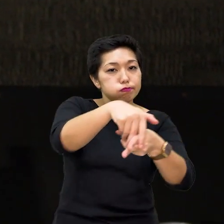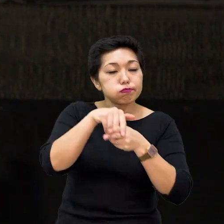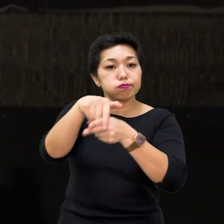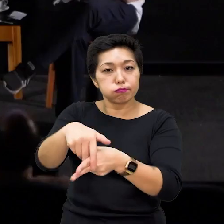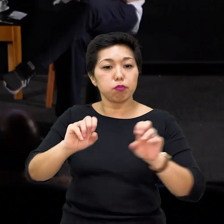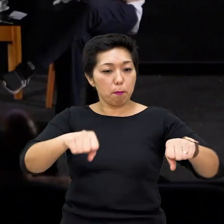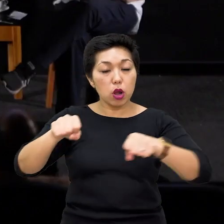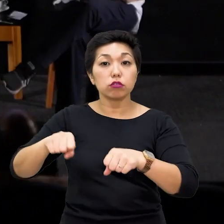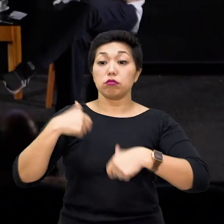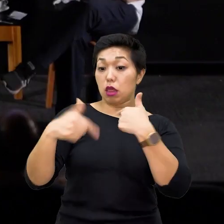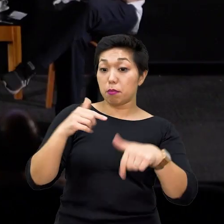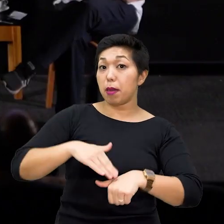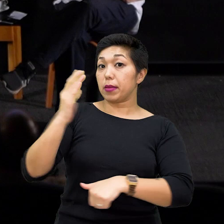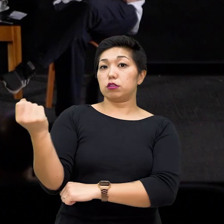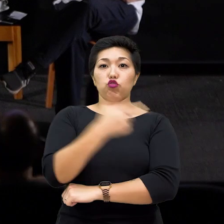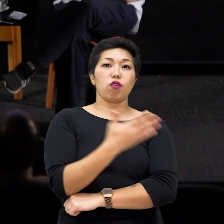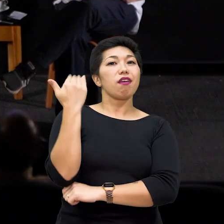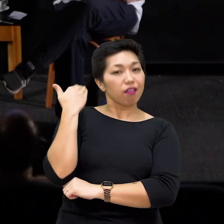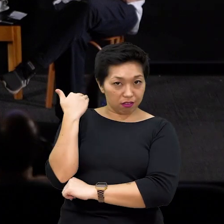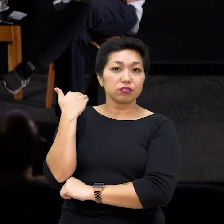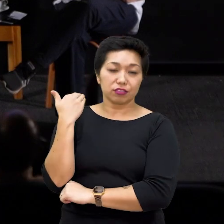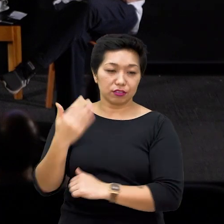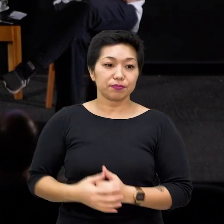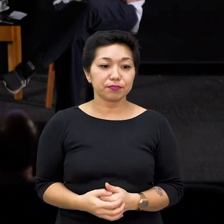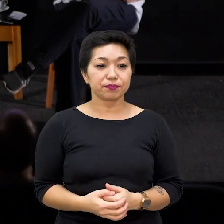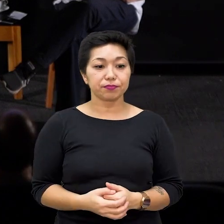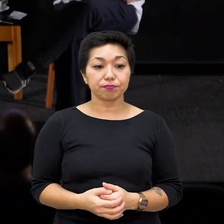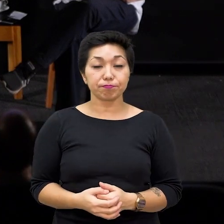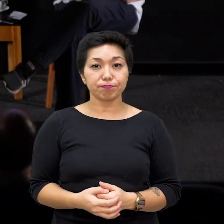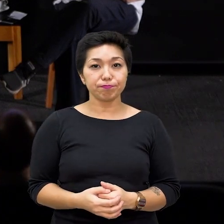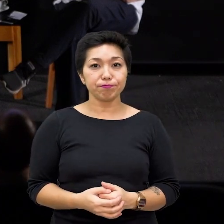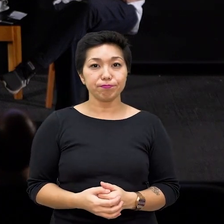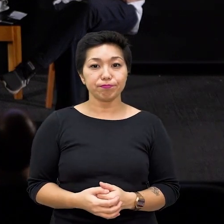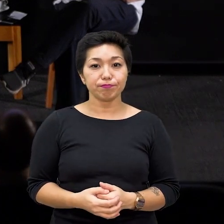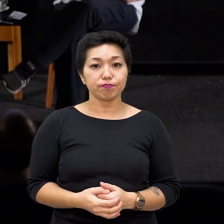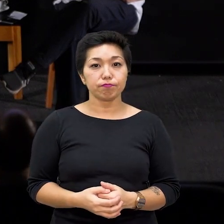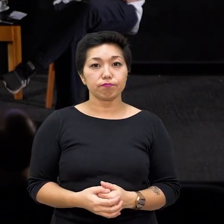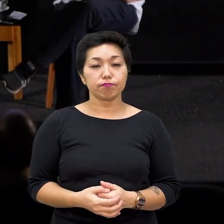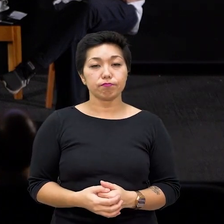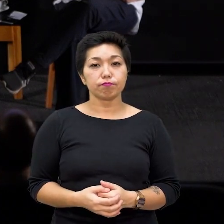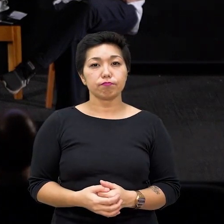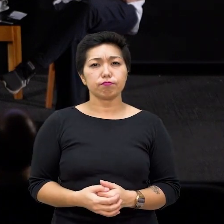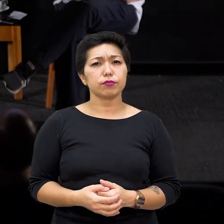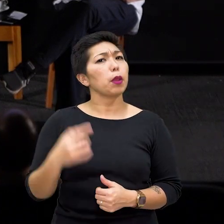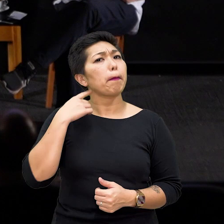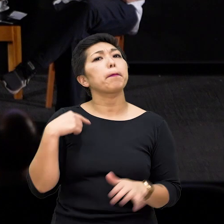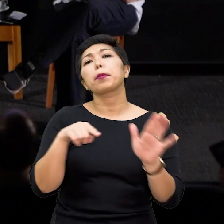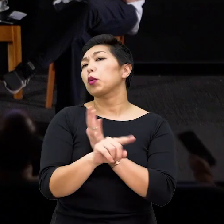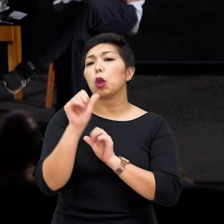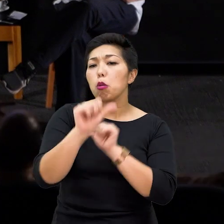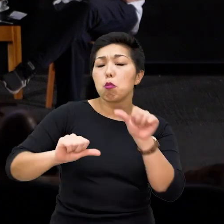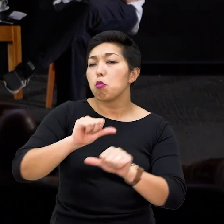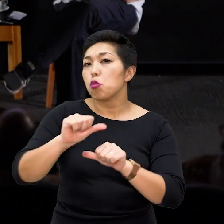passei a trabalhar muito mais do que antes dessa experiência. E que mudanças mais houve